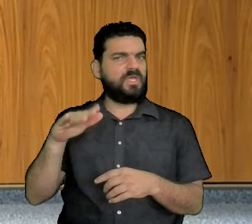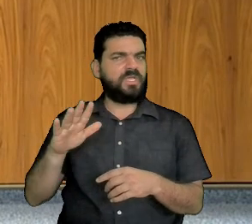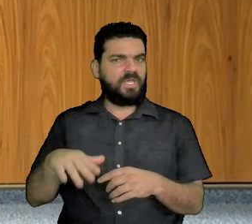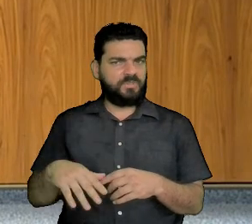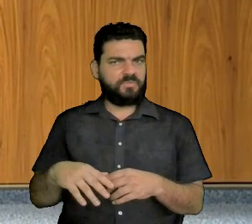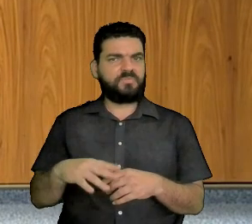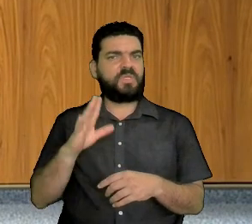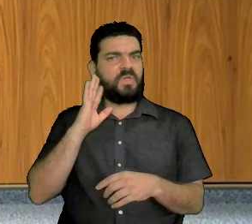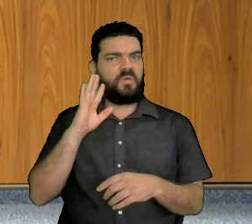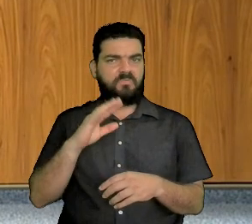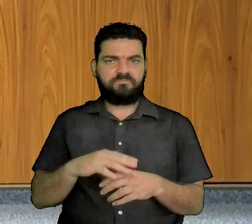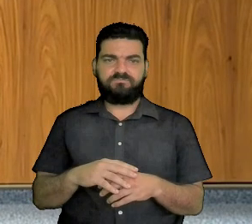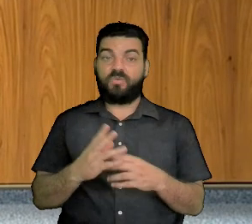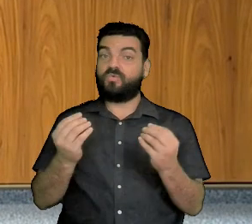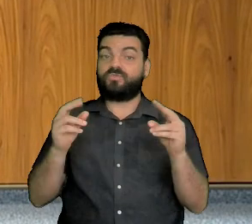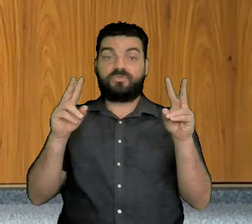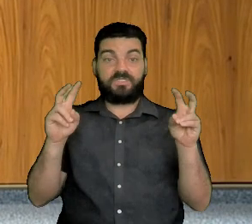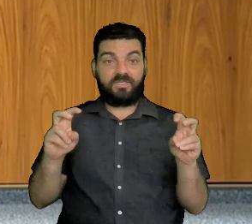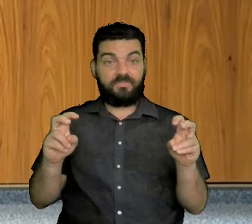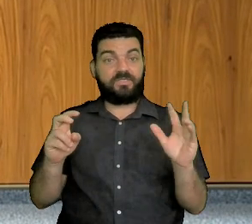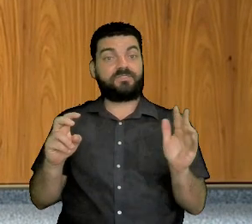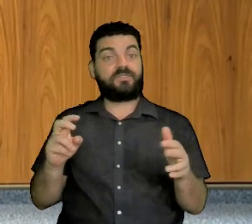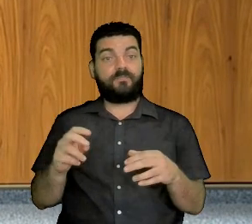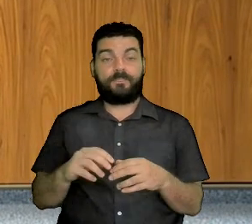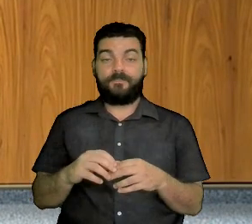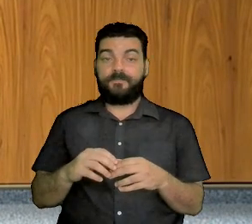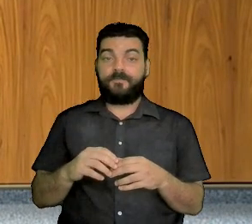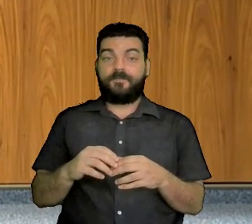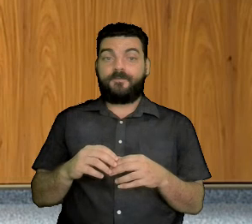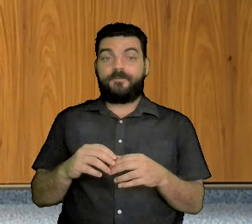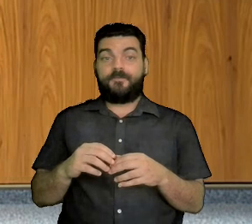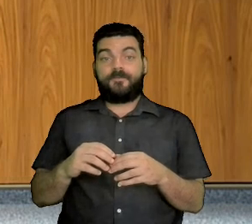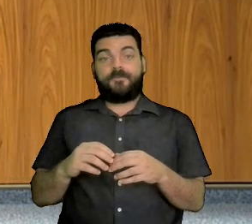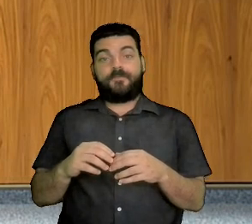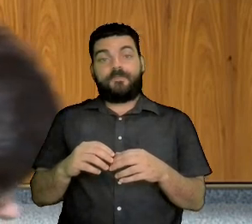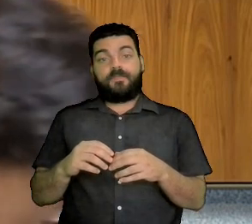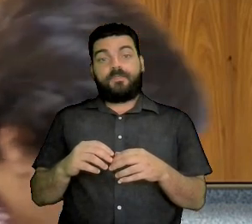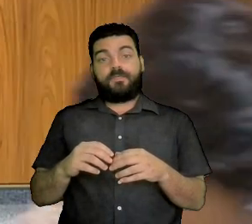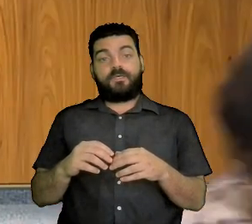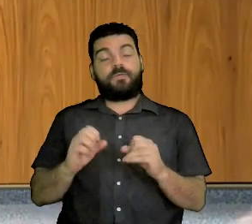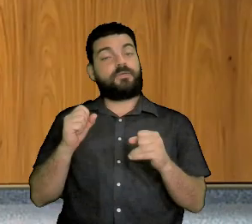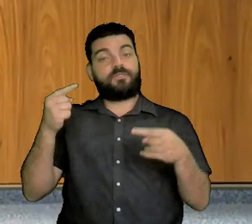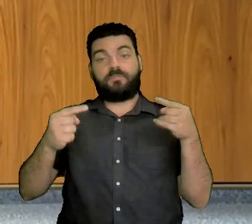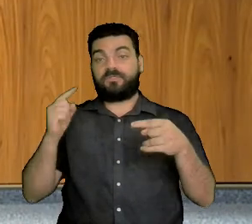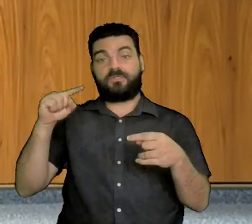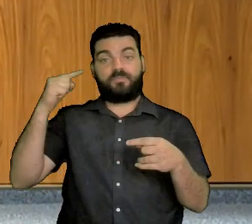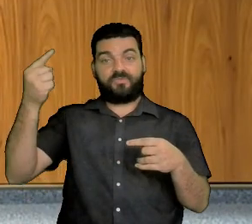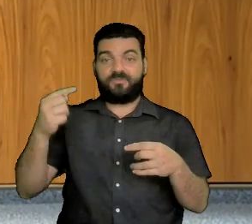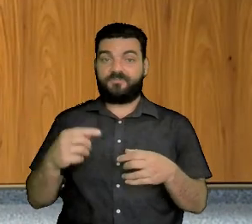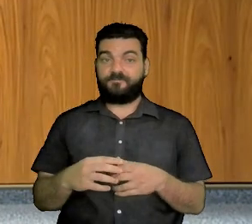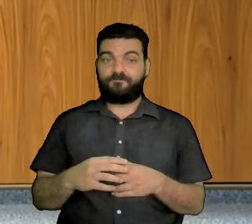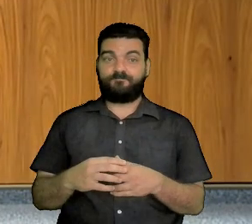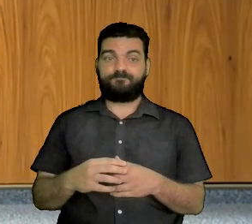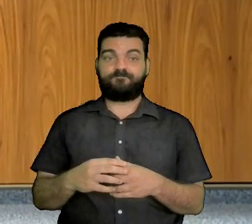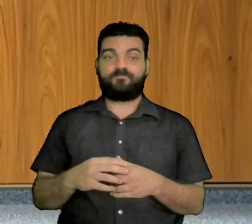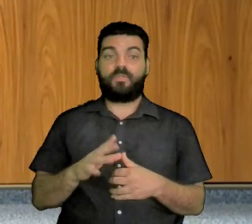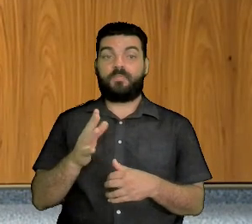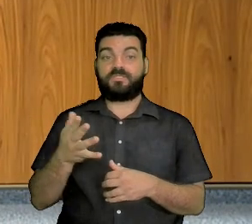né, desse de 4 bilhões que foi formulado. Então, há muitas questões aí que eventualmente podem ser